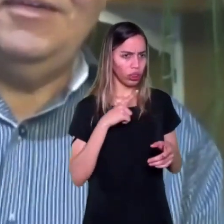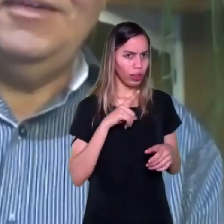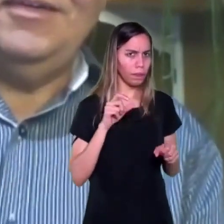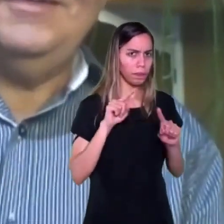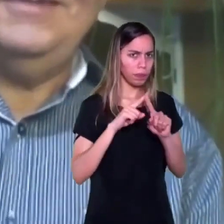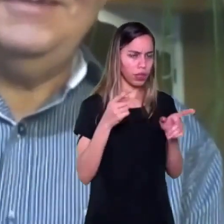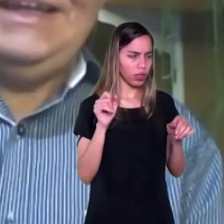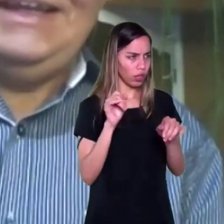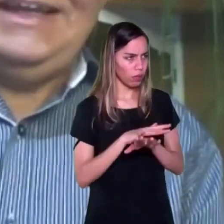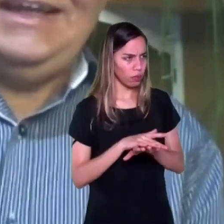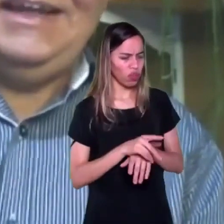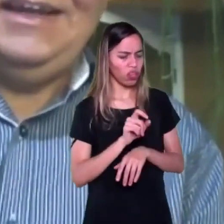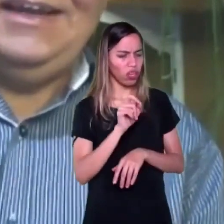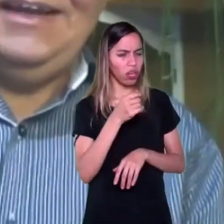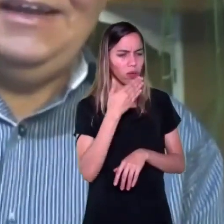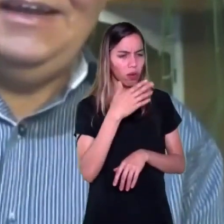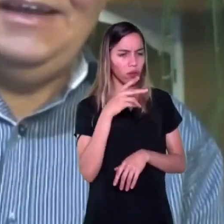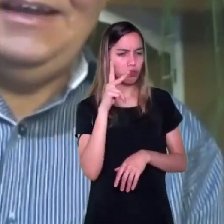essa?